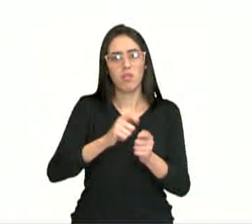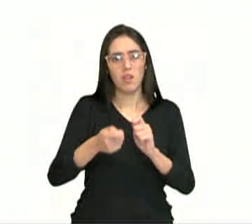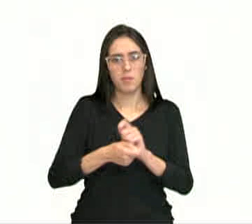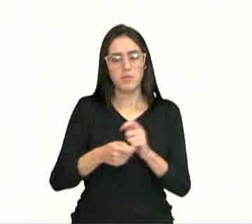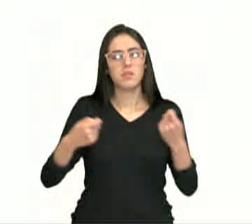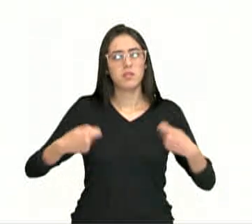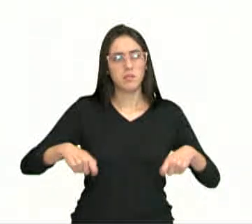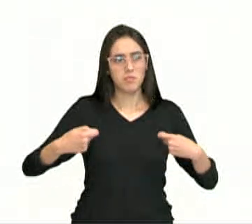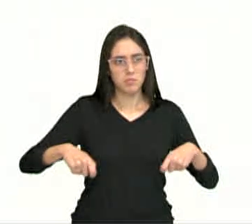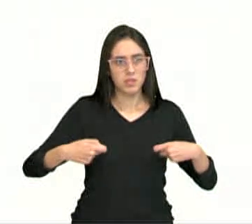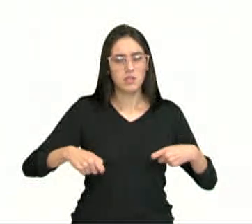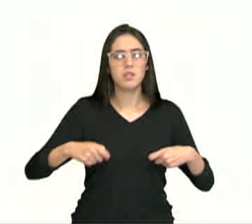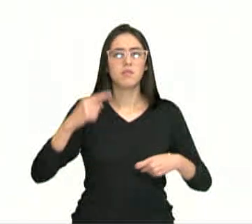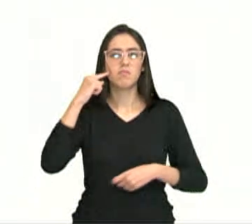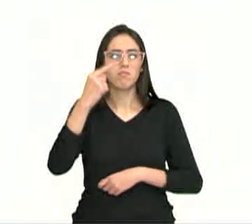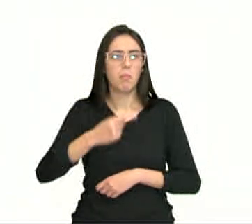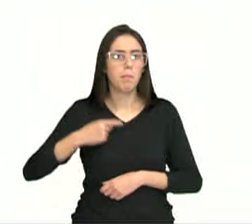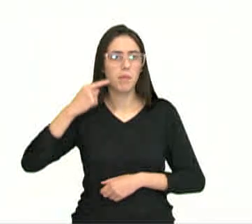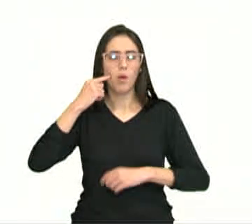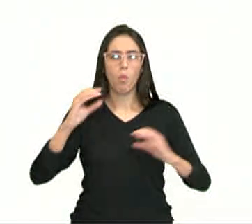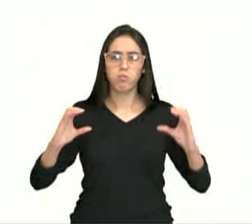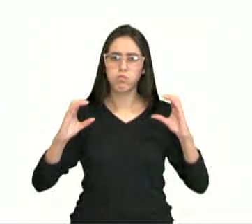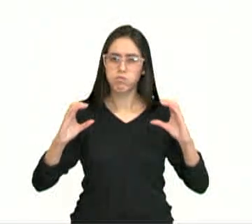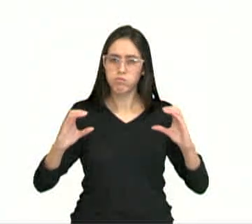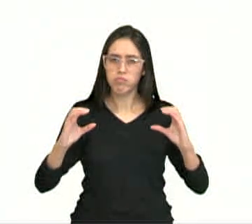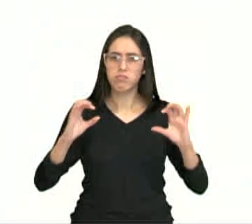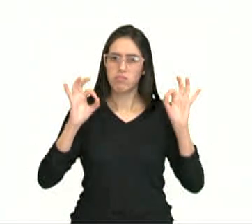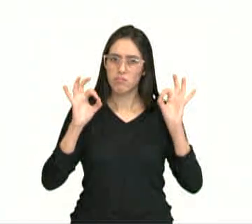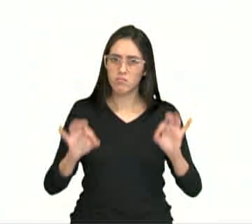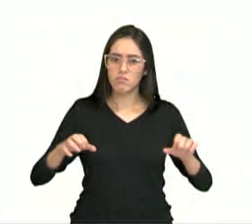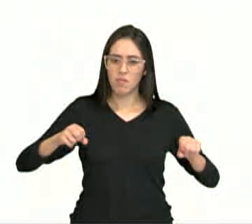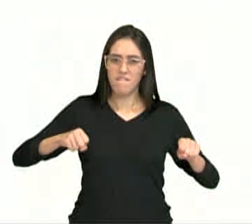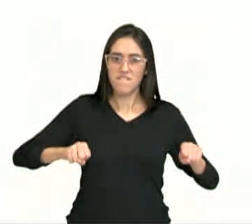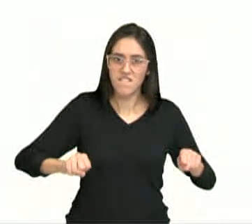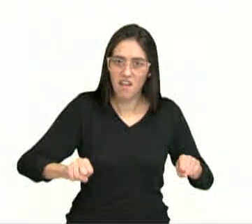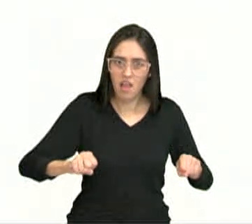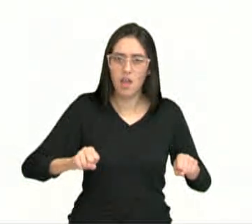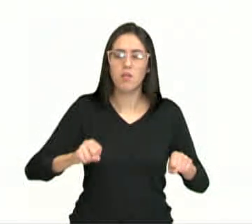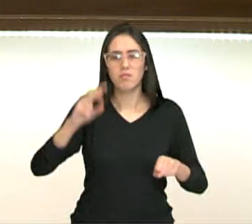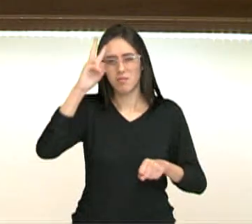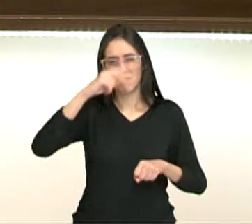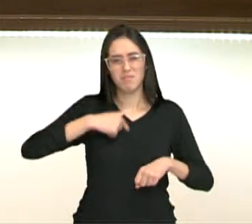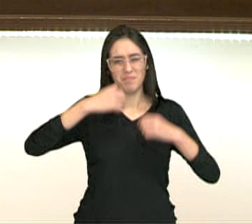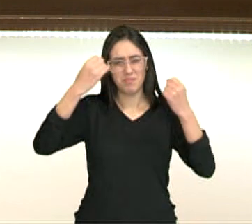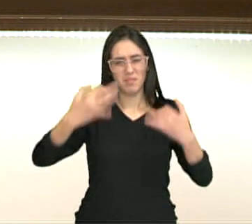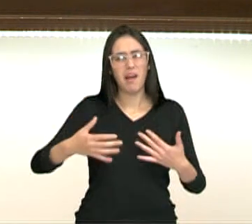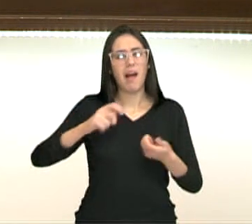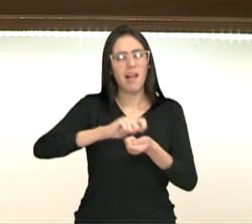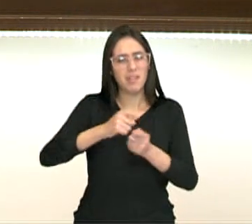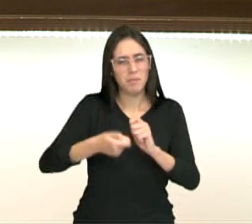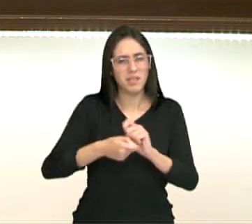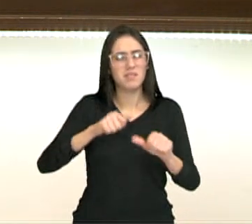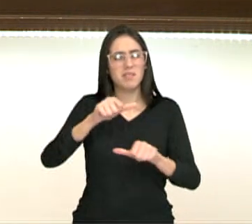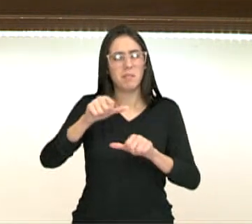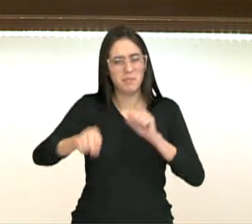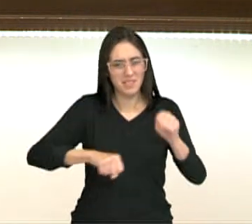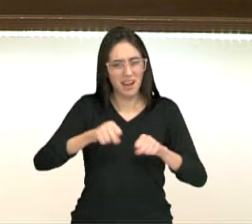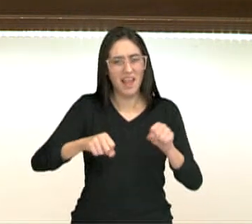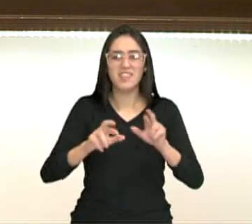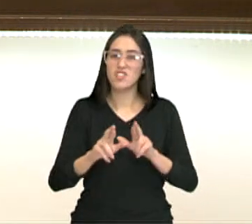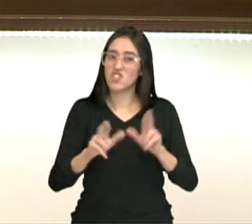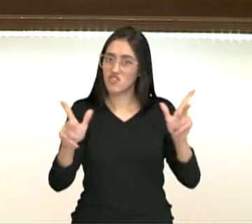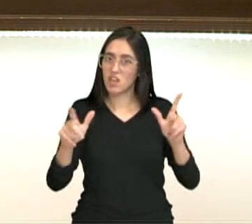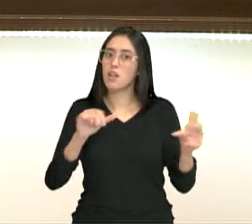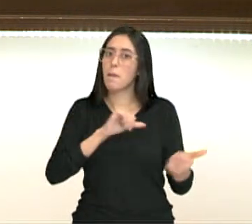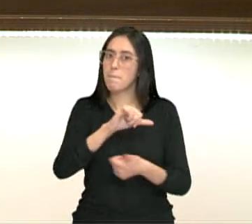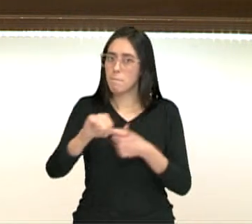2 suspensões, pneus grossos, freios a discos. Lembram das adaptações quando nós falamos que cada modalidade